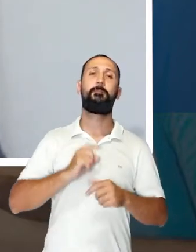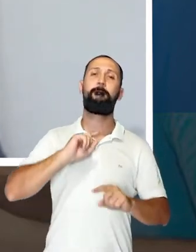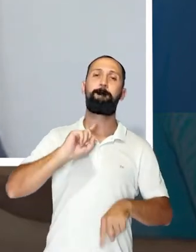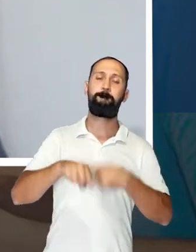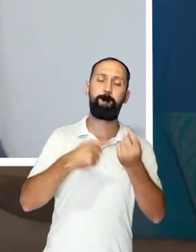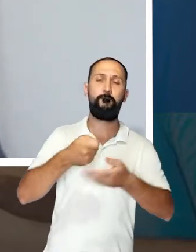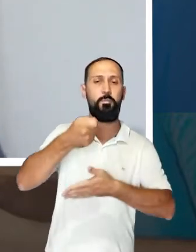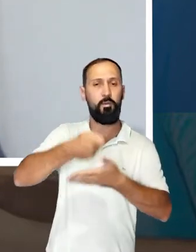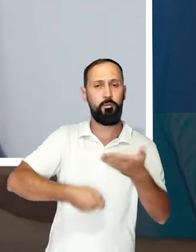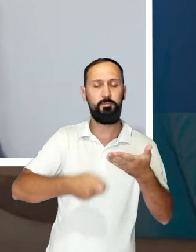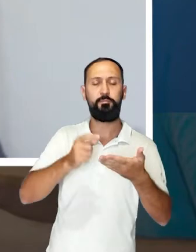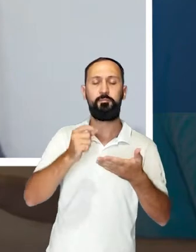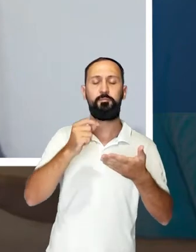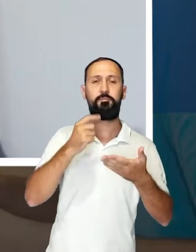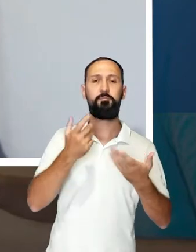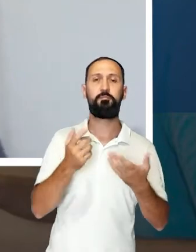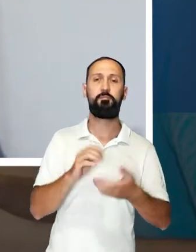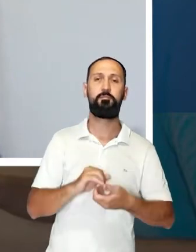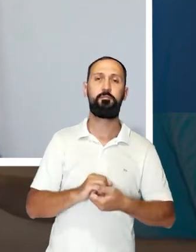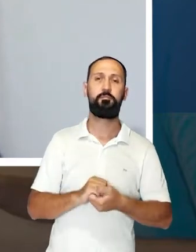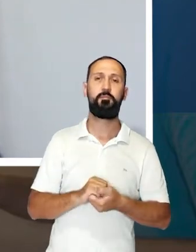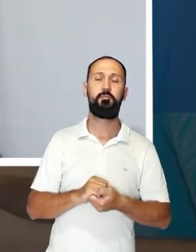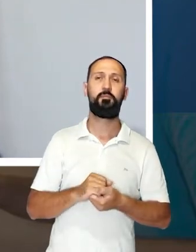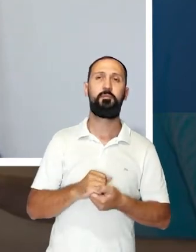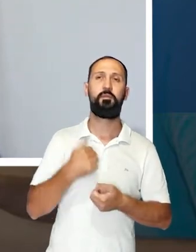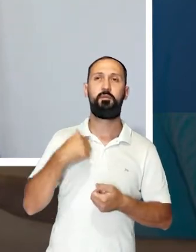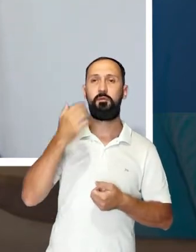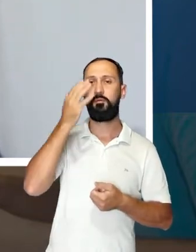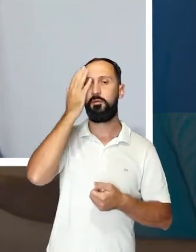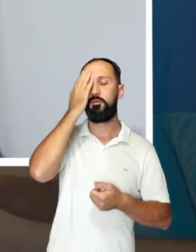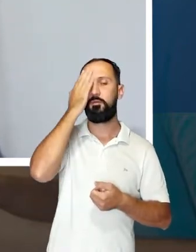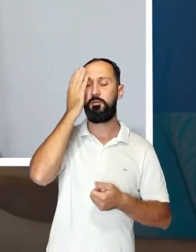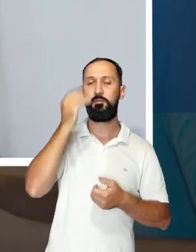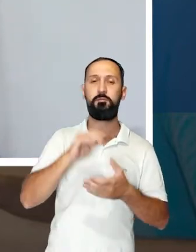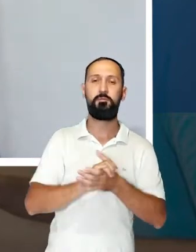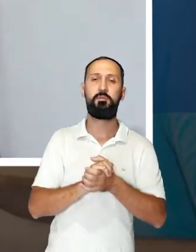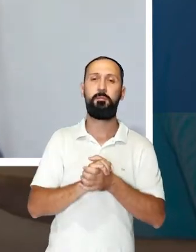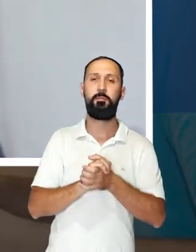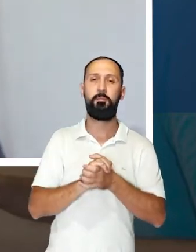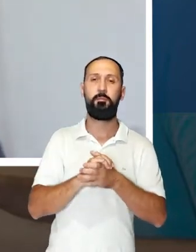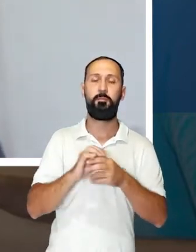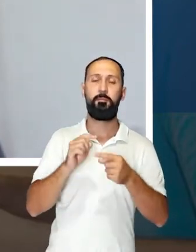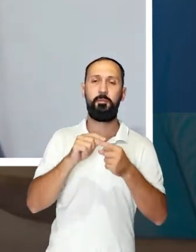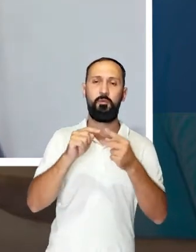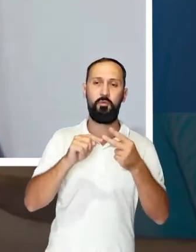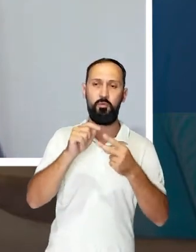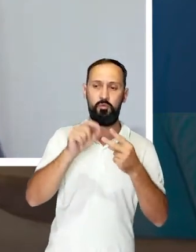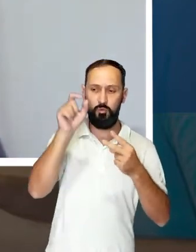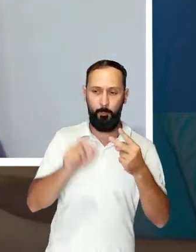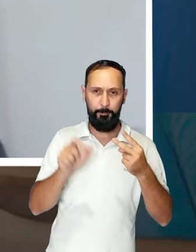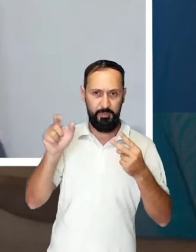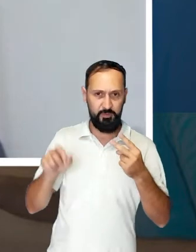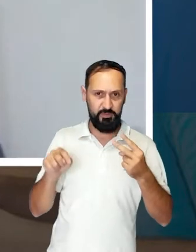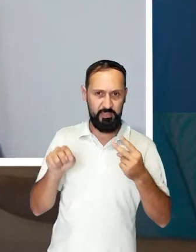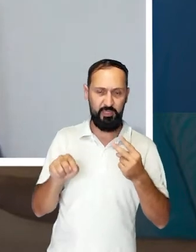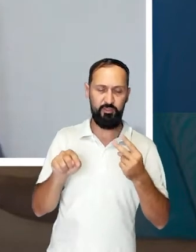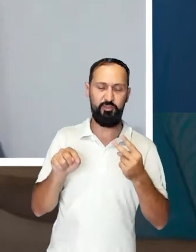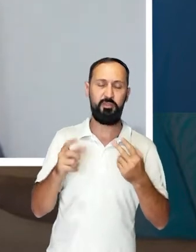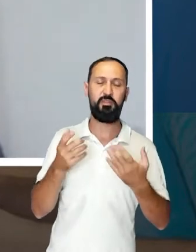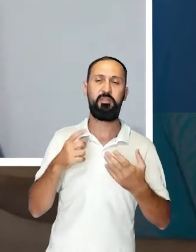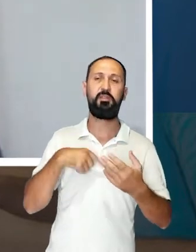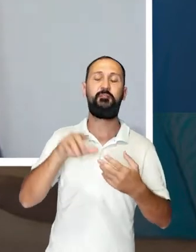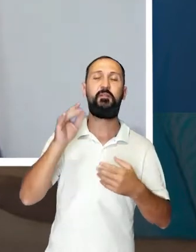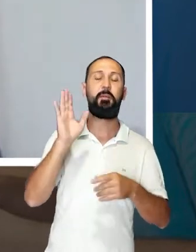E depois de ter escrito o Sherlock, né, eu fiquei sabendo que os 2 personagens que mais são